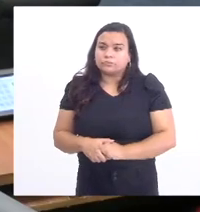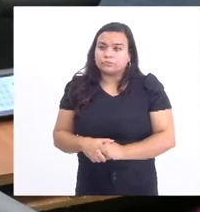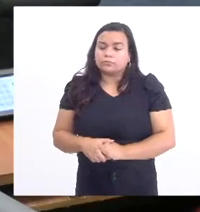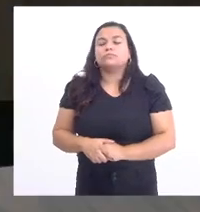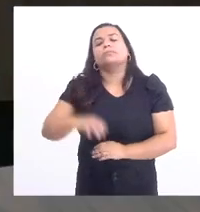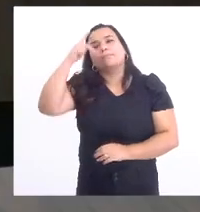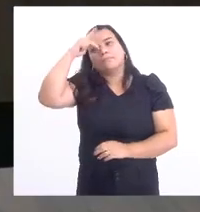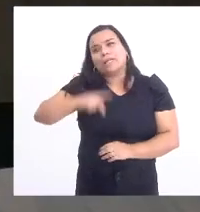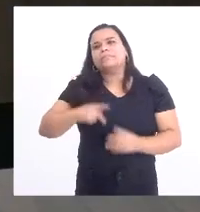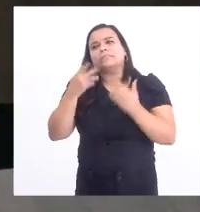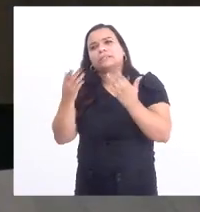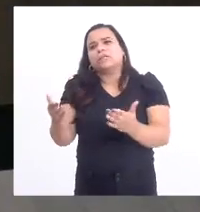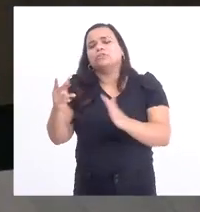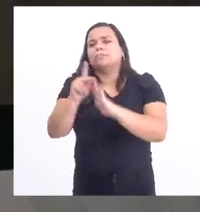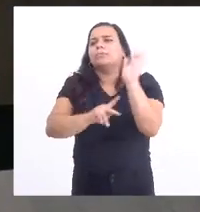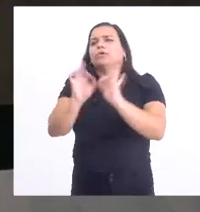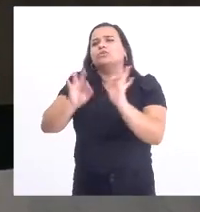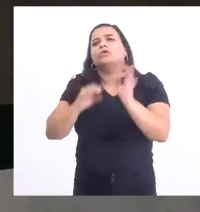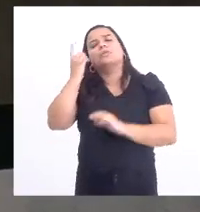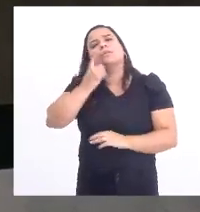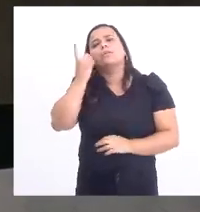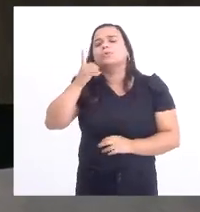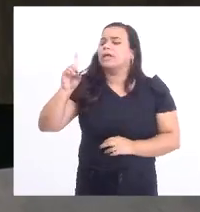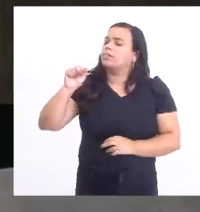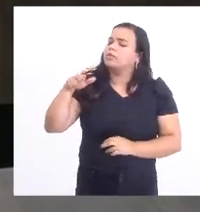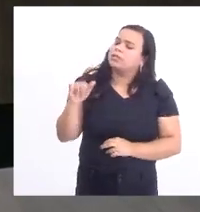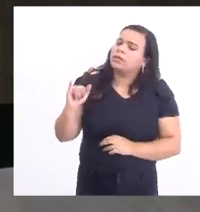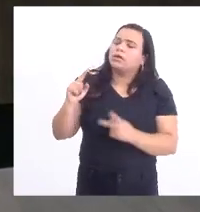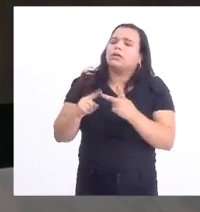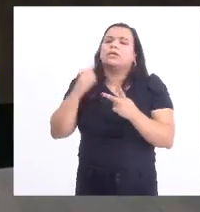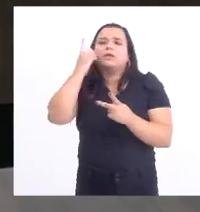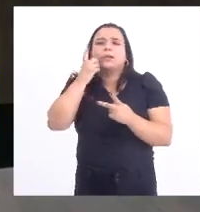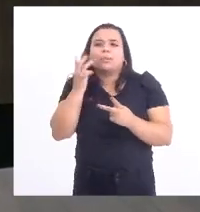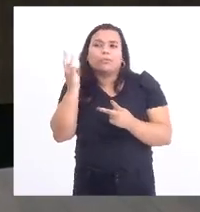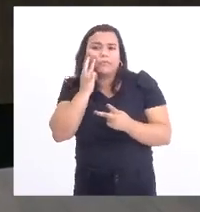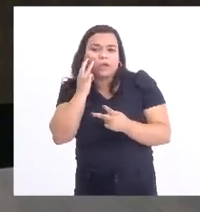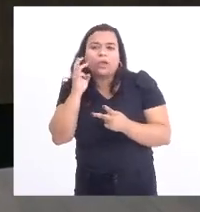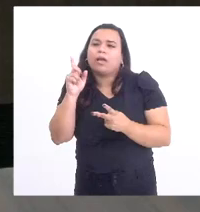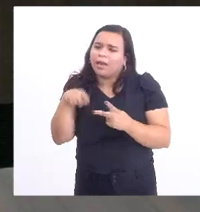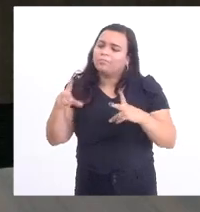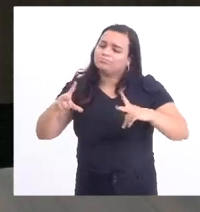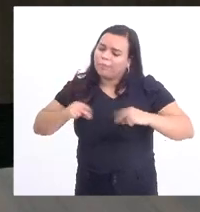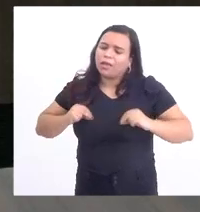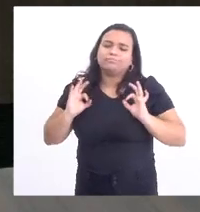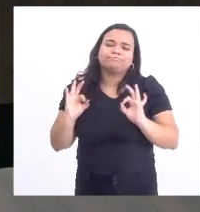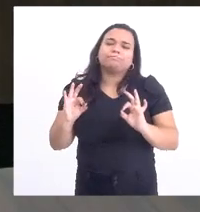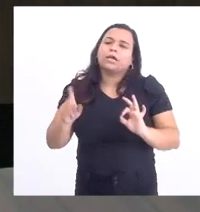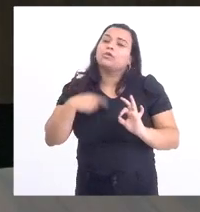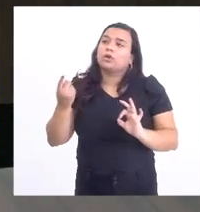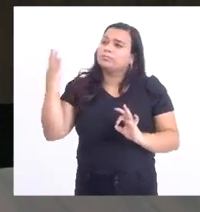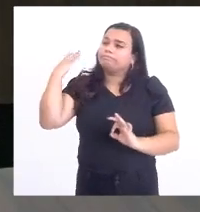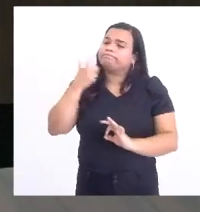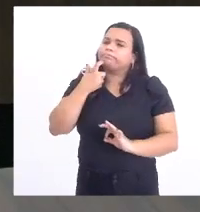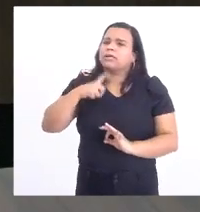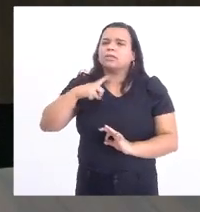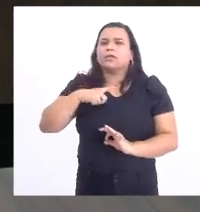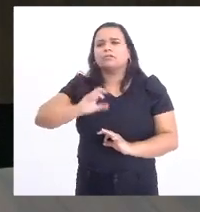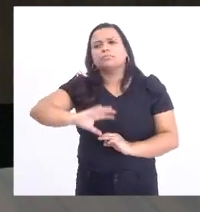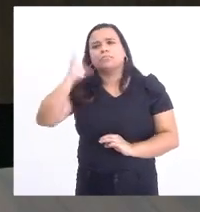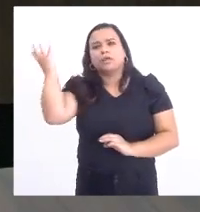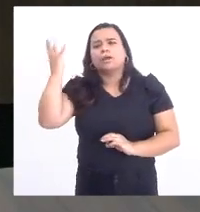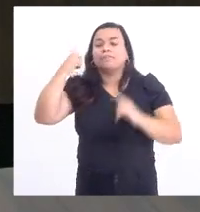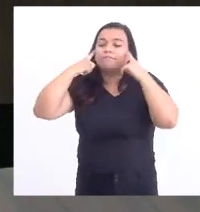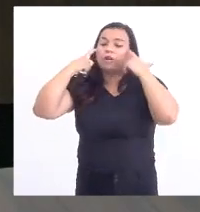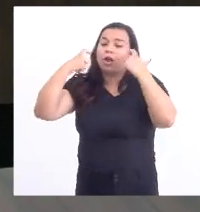Senhor presidente, o projeto da deputada Dani Monteiro, deputado Valdeque Carneiro, é um projeto meritório. A gente teve recentemente um caso de violência